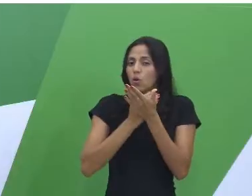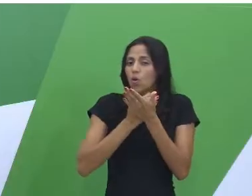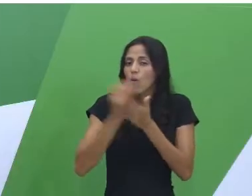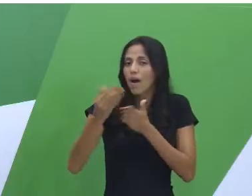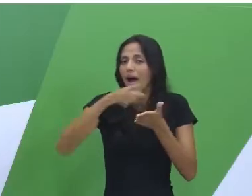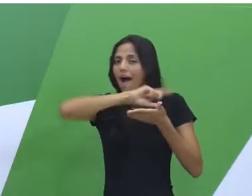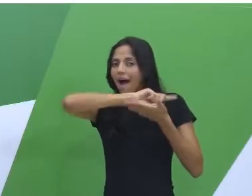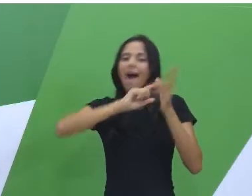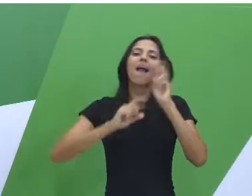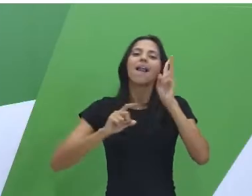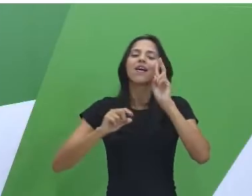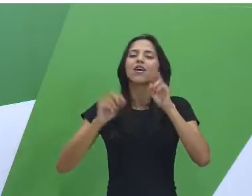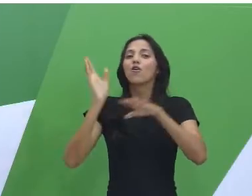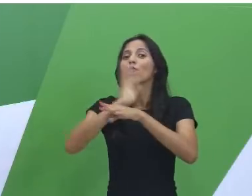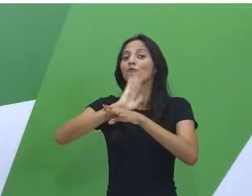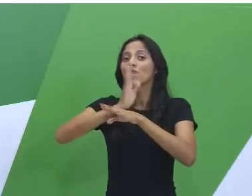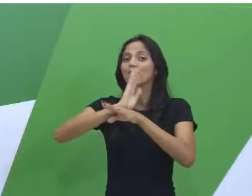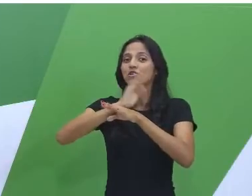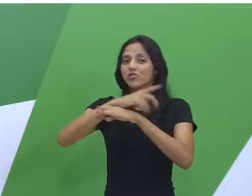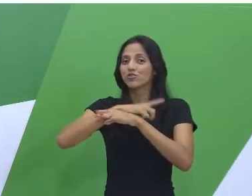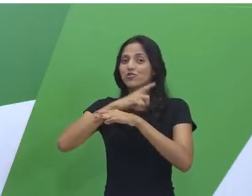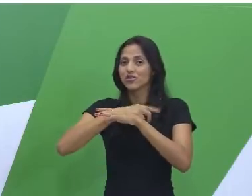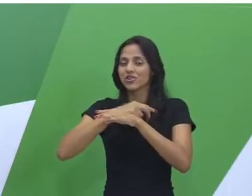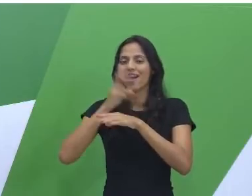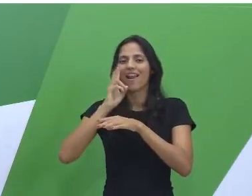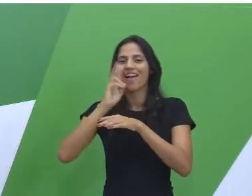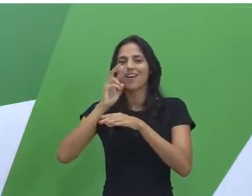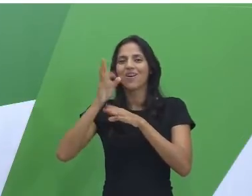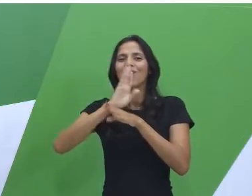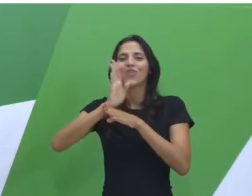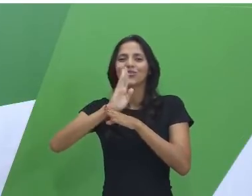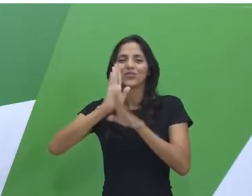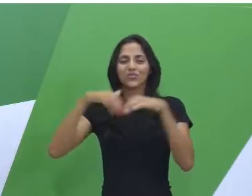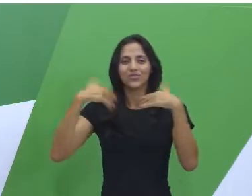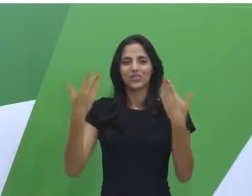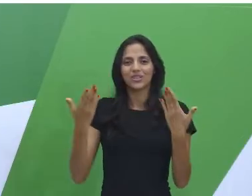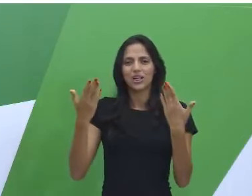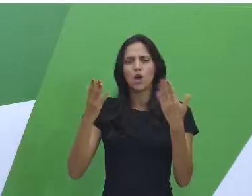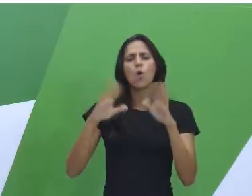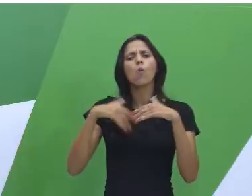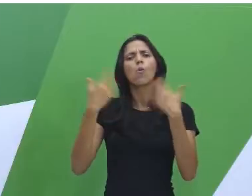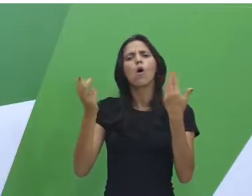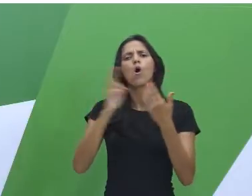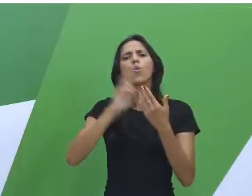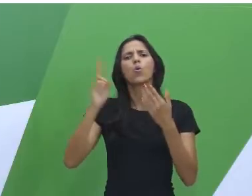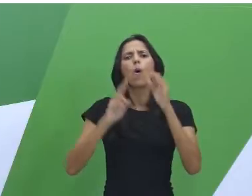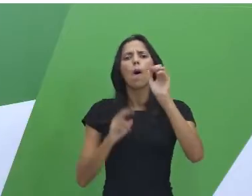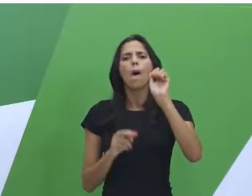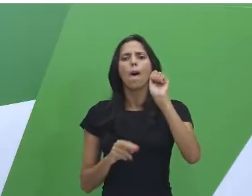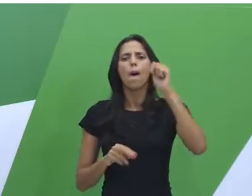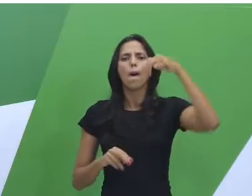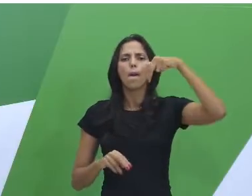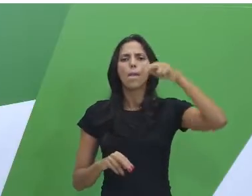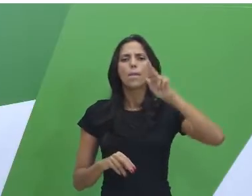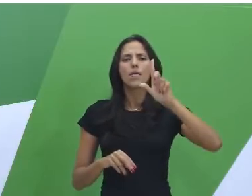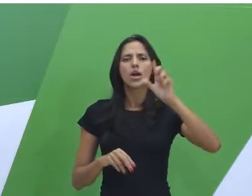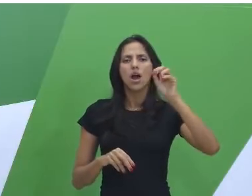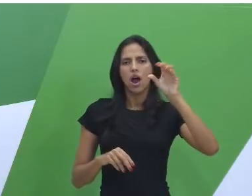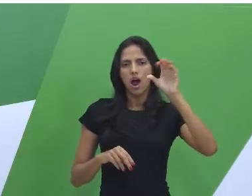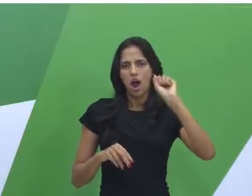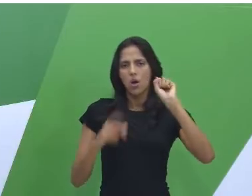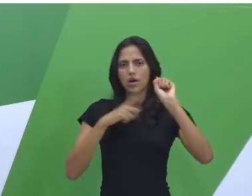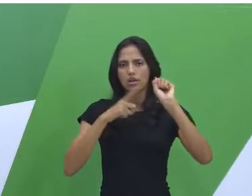aula nós assistimos um vídeo sobre os ângulos notáveis. Quais são os ângulos que o aluno precisa saber para